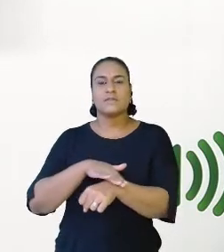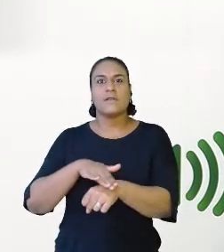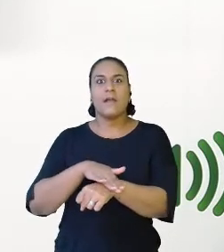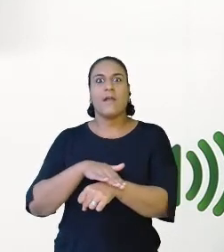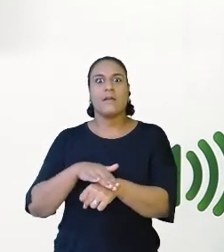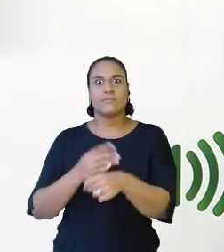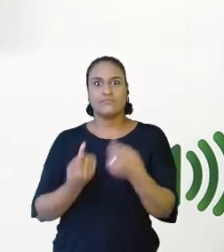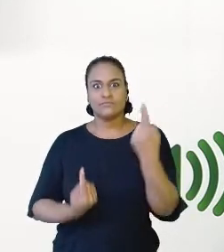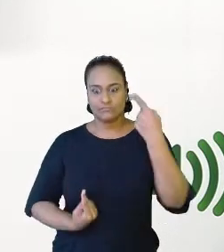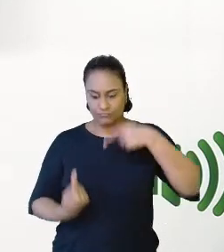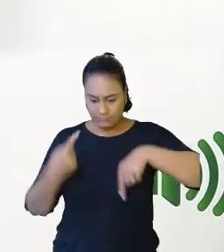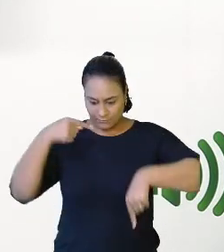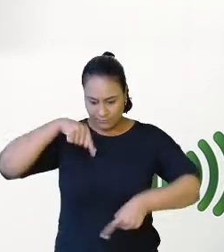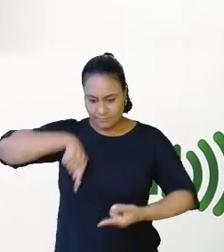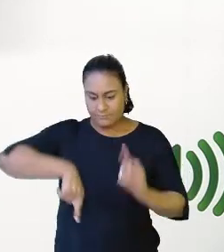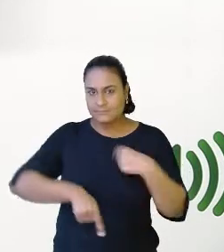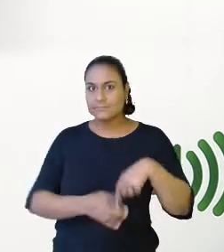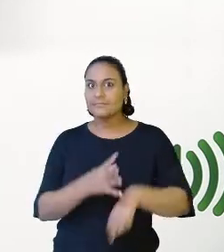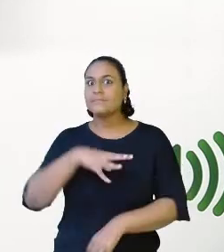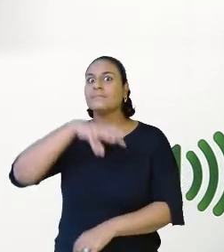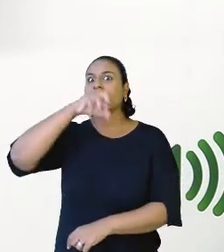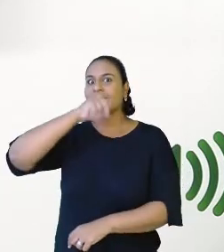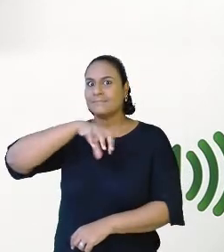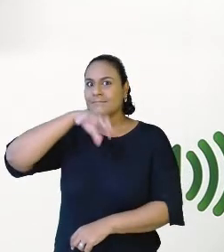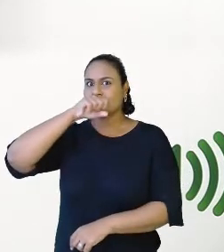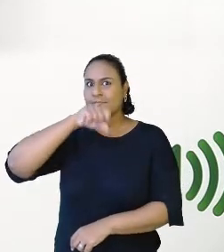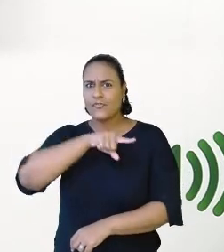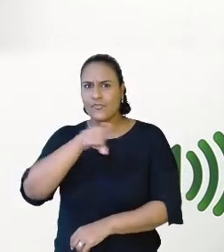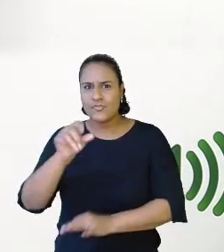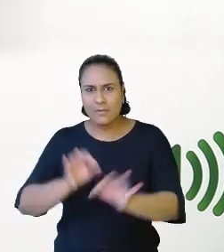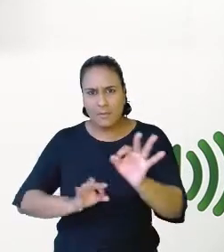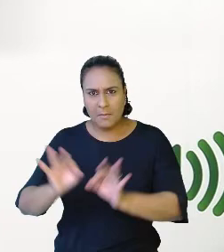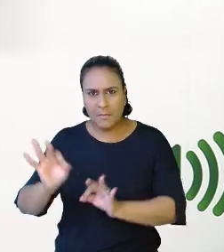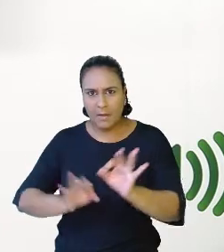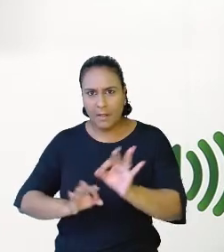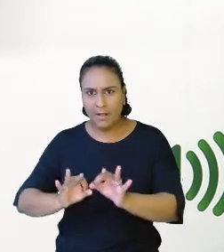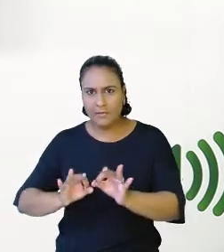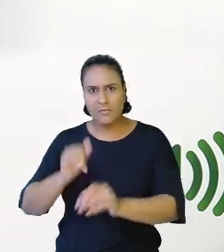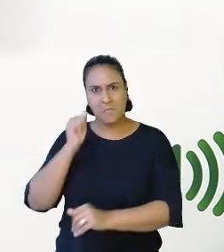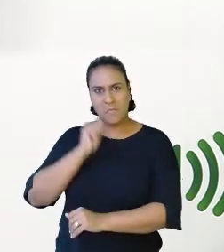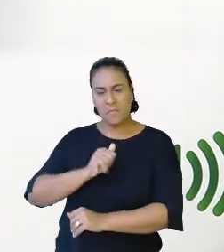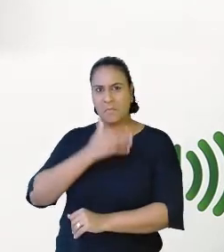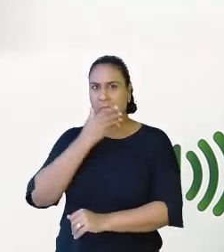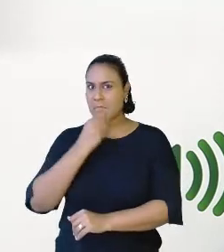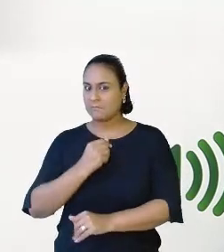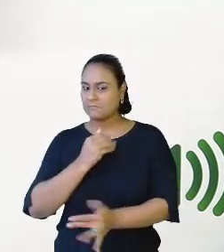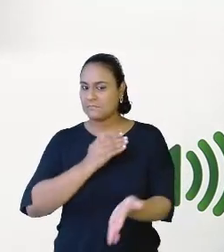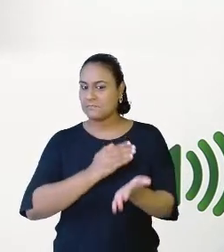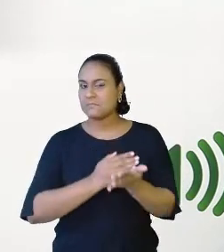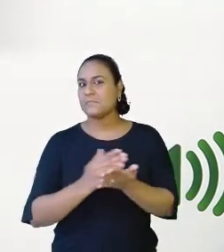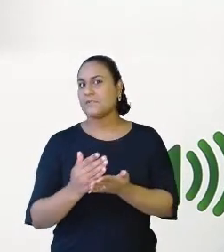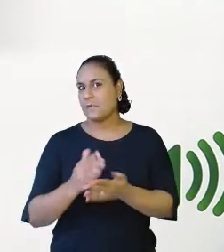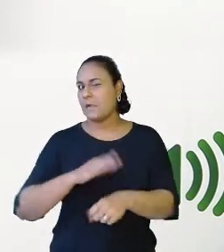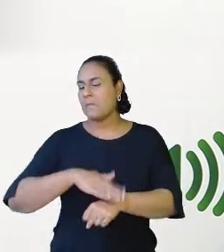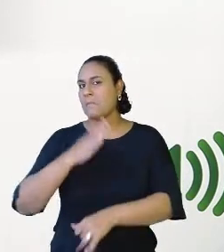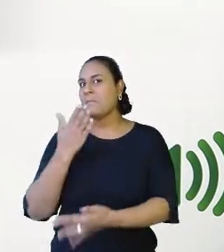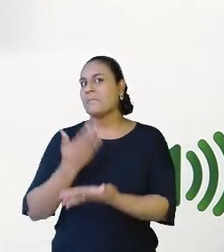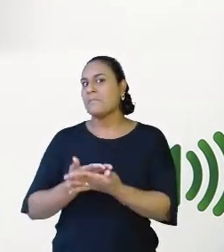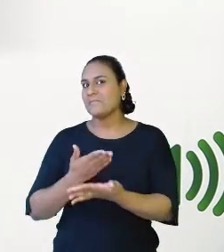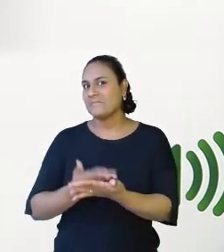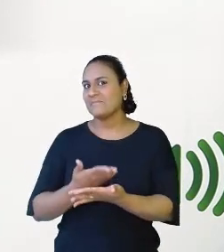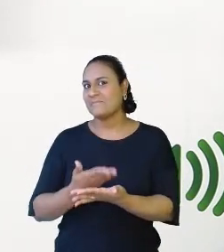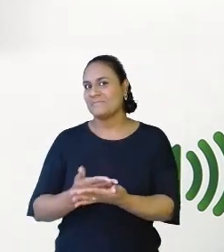sistema circulatório. E aí, estão prontos? Estão prontas para começarmos mais uma aula?